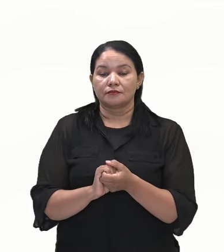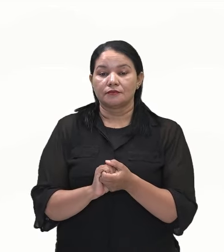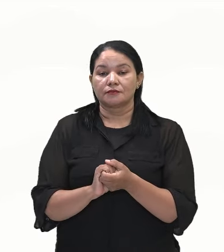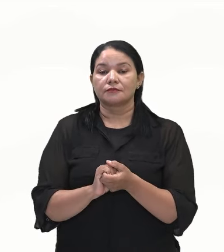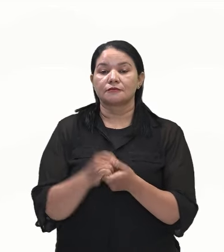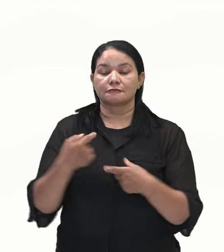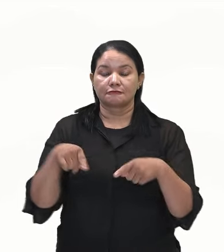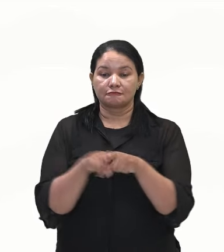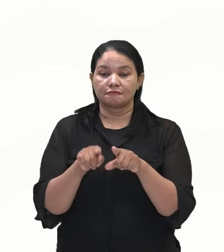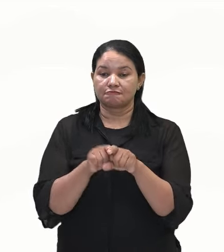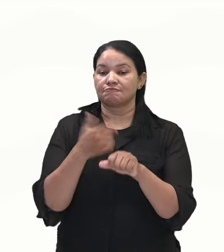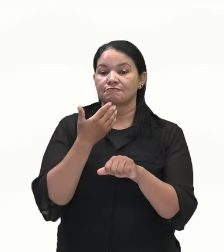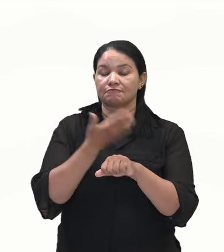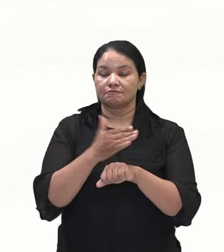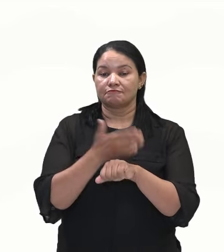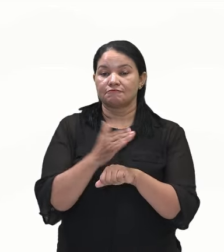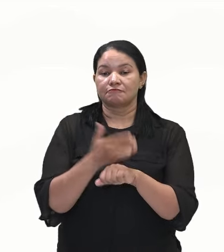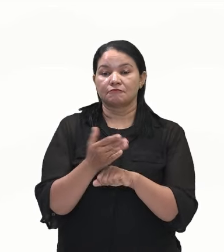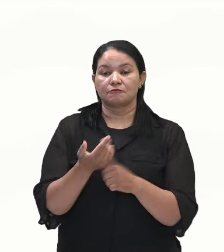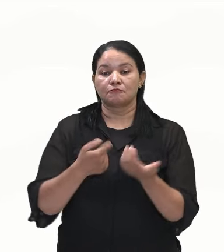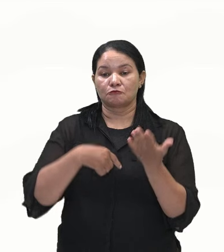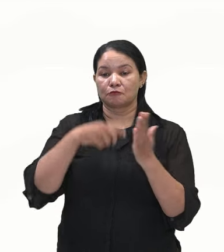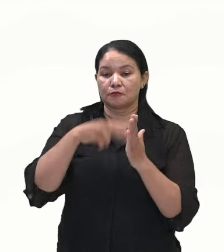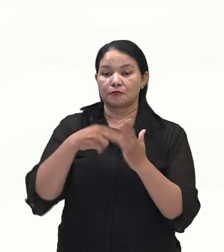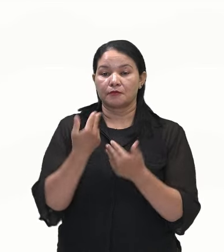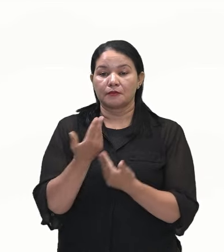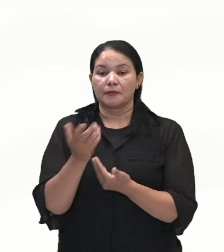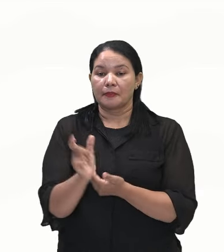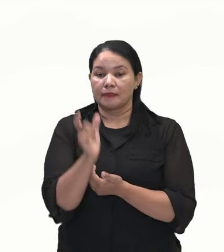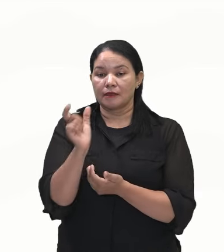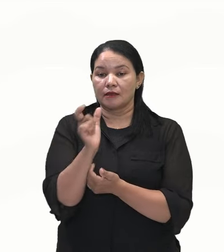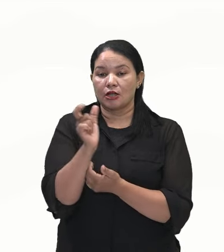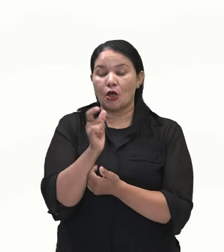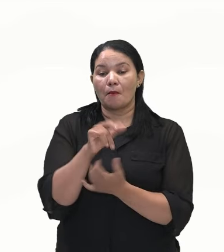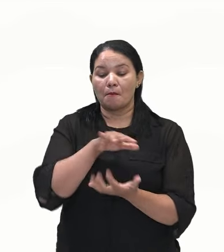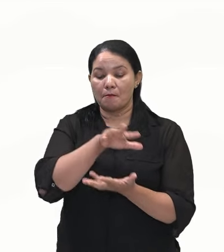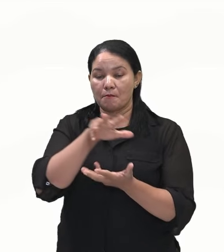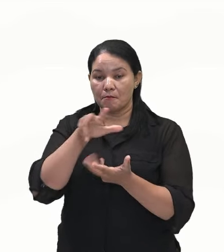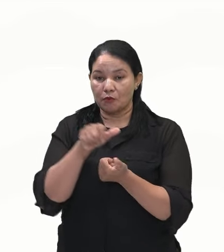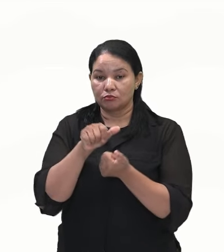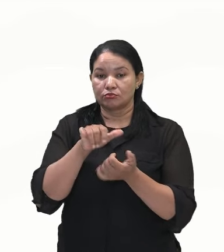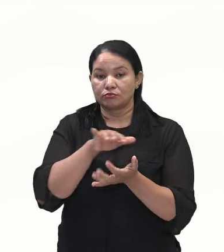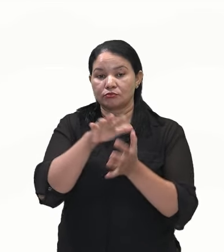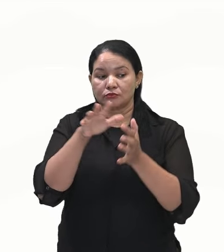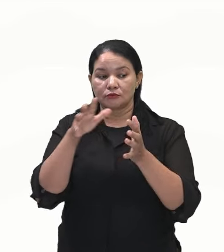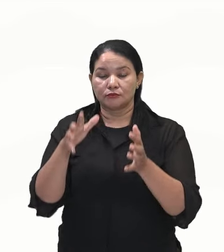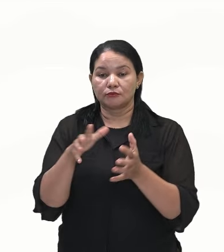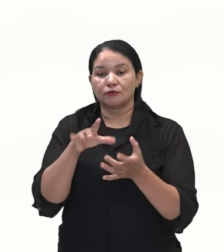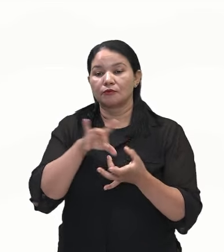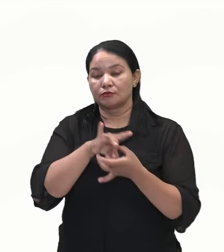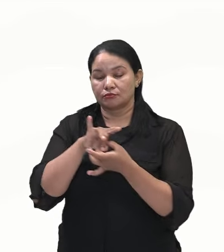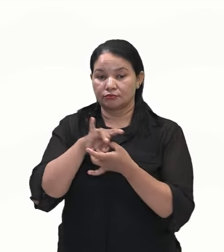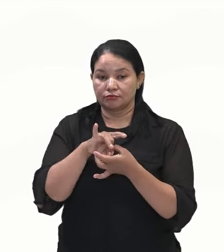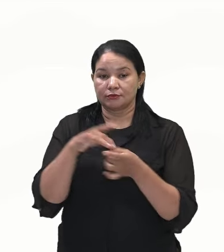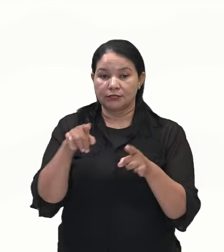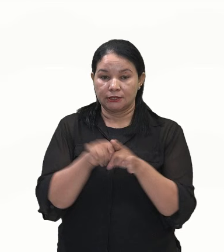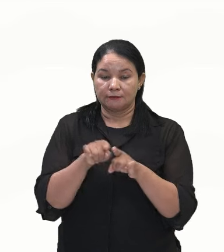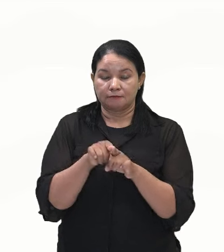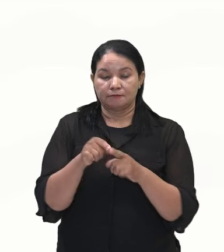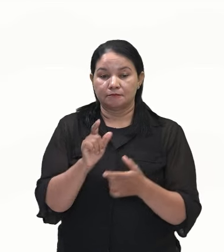in a globalized world, no mundo globalizado, is essential for